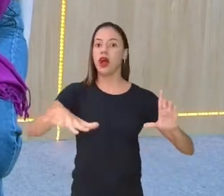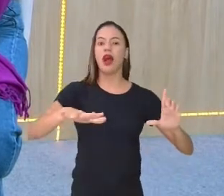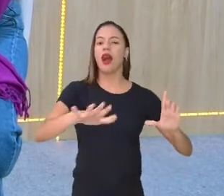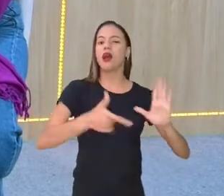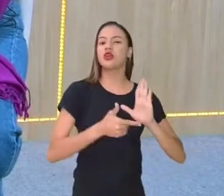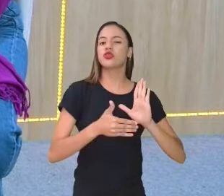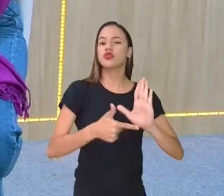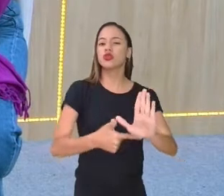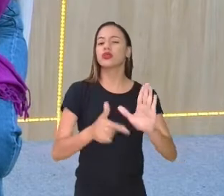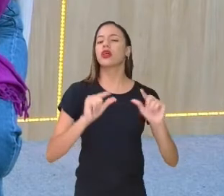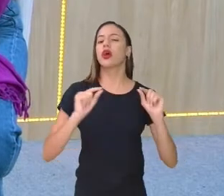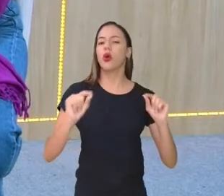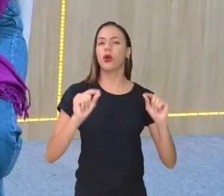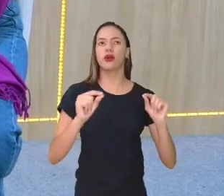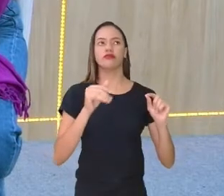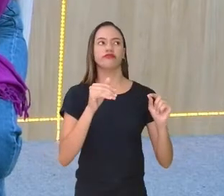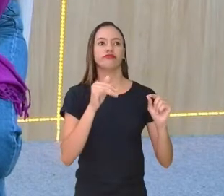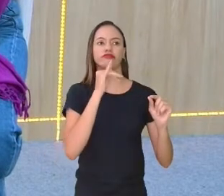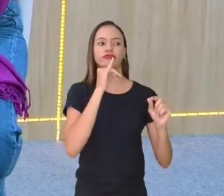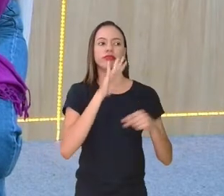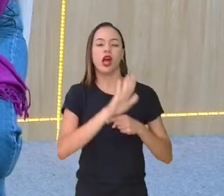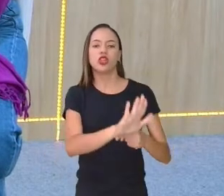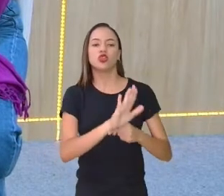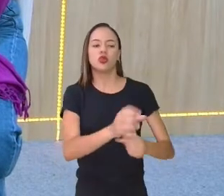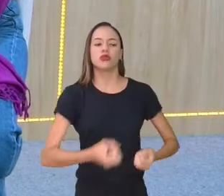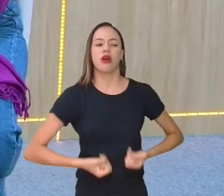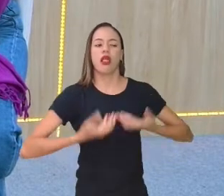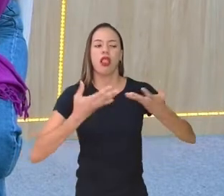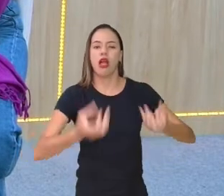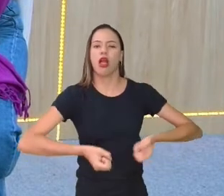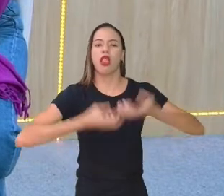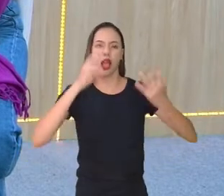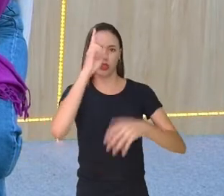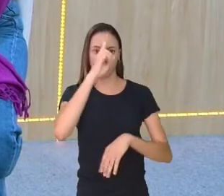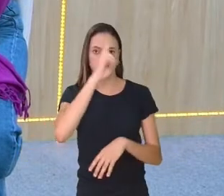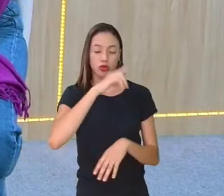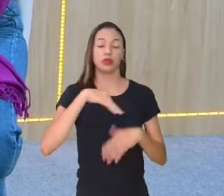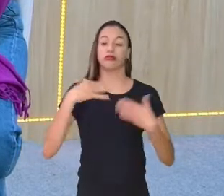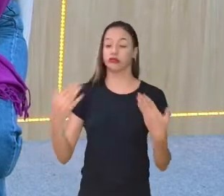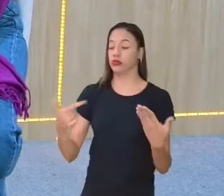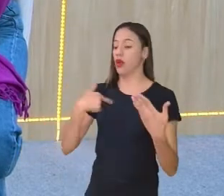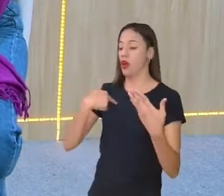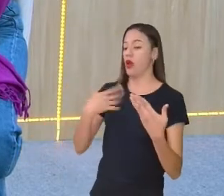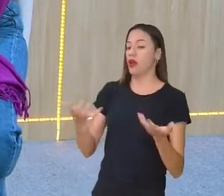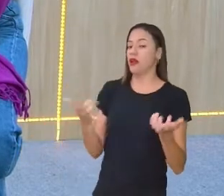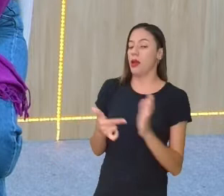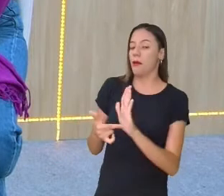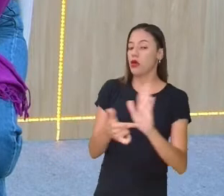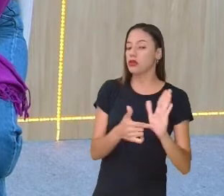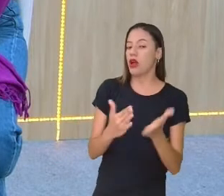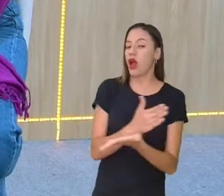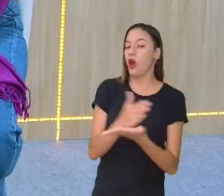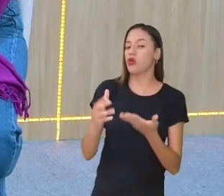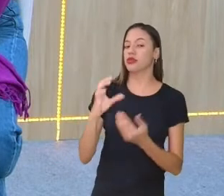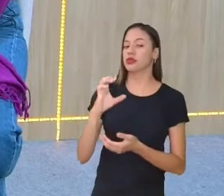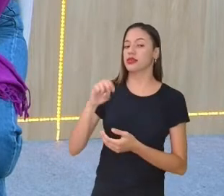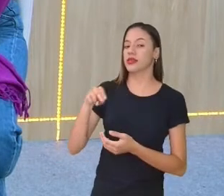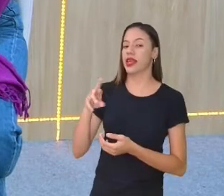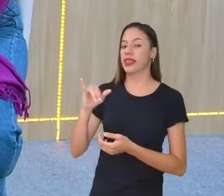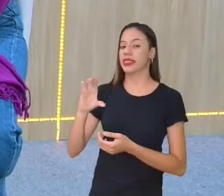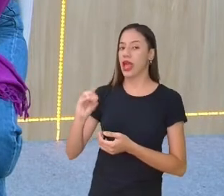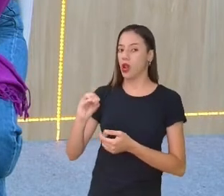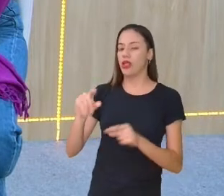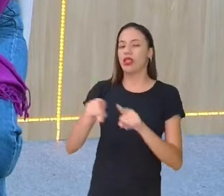história. Tá, eu trouxe alguns cenários para a gente pensar junto com esse pensamento de cenógrafo, com